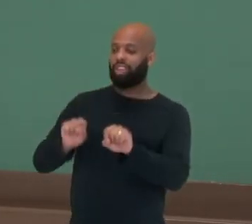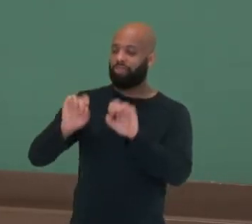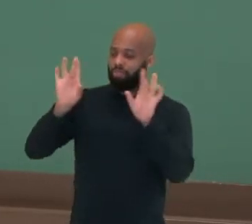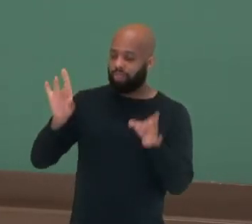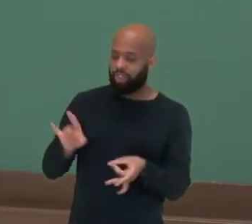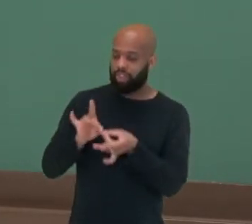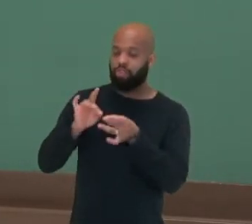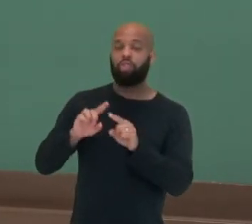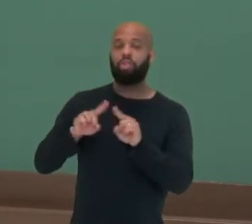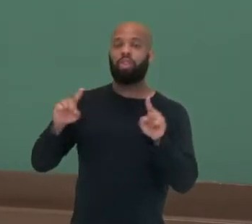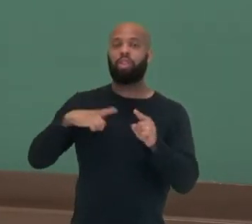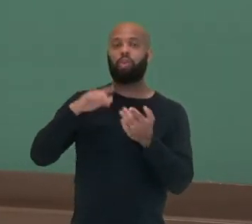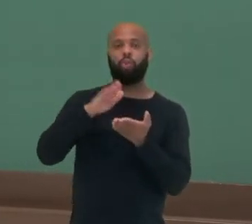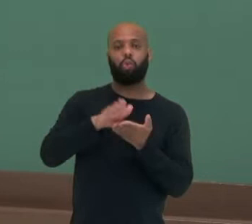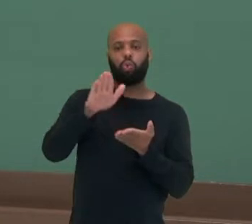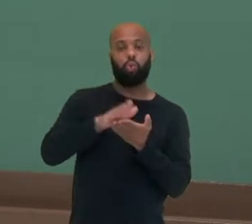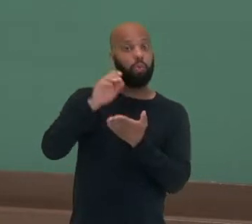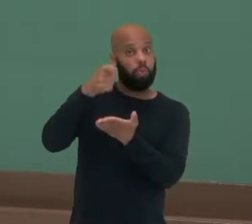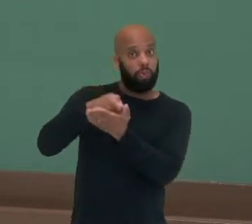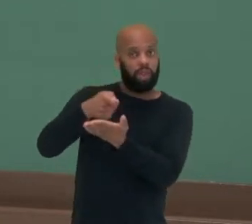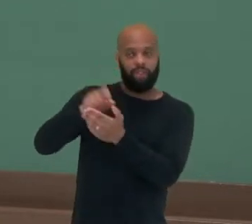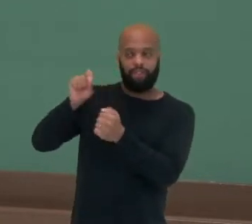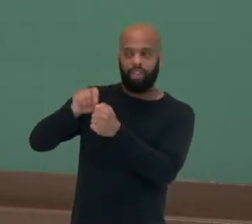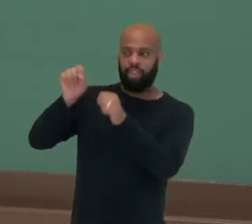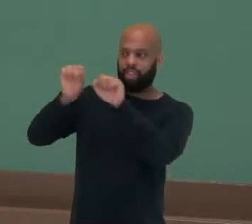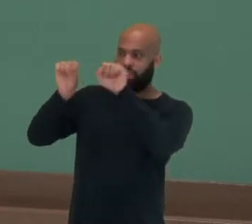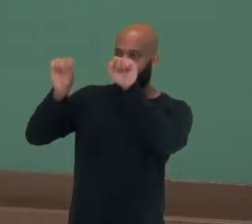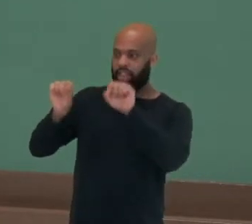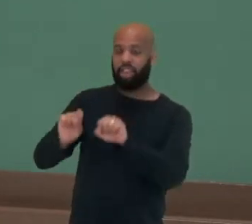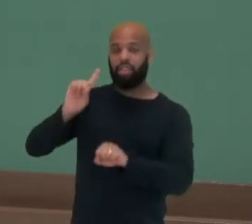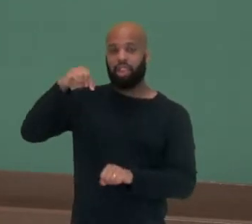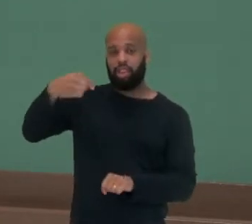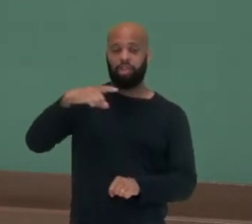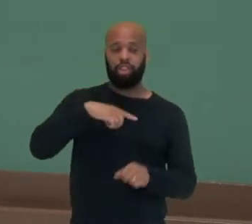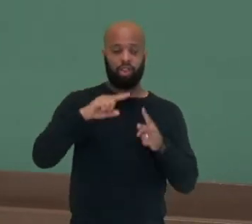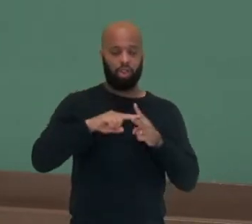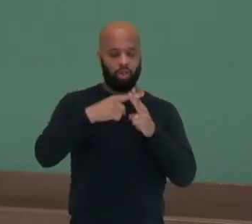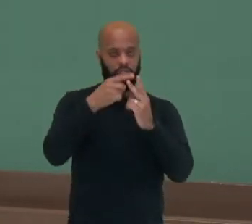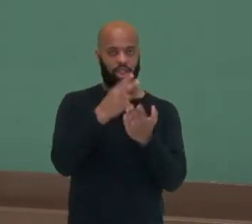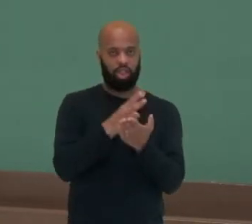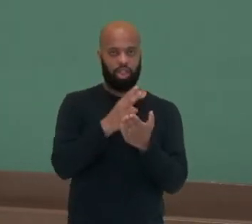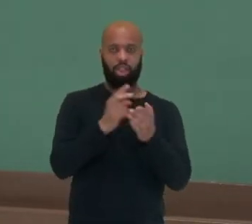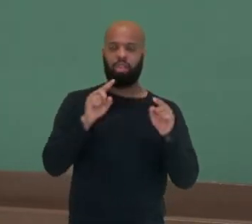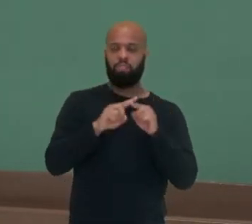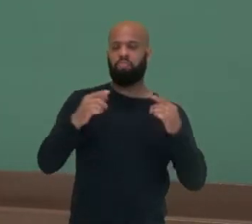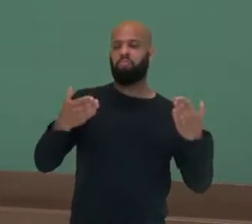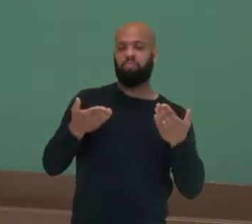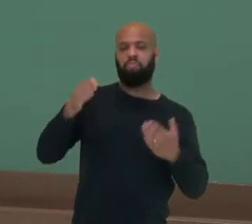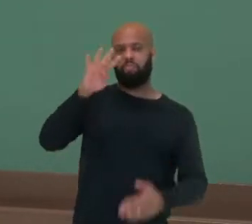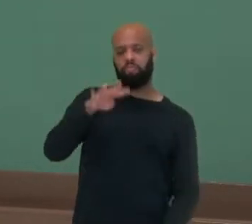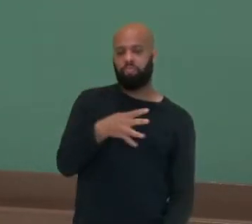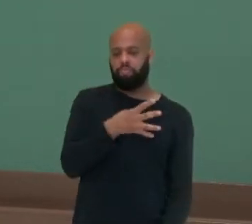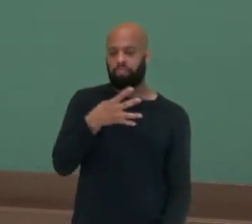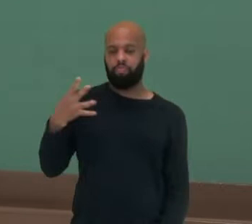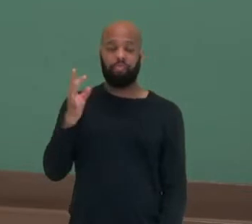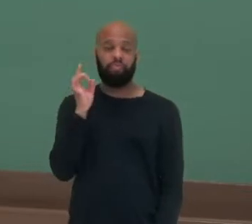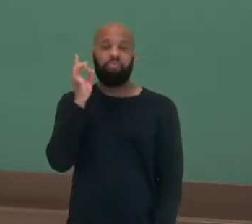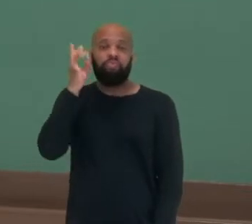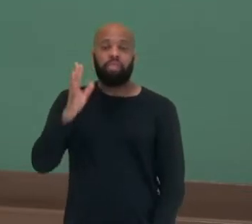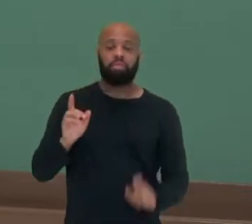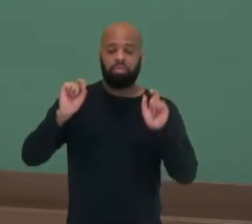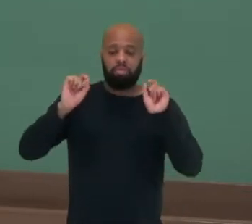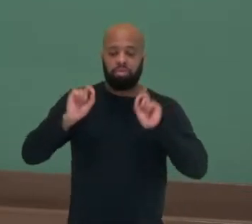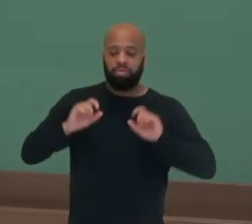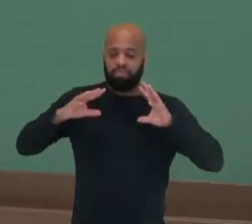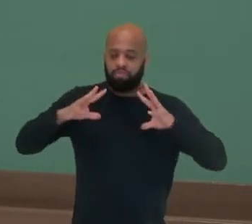para pagar para fazer esse software e depois de manutenção. Já uma planilha eletrônica, ela é bem mais acessível,